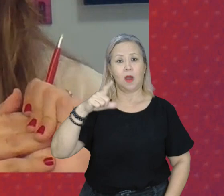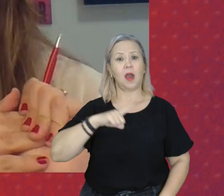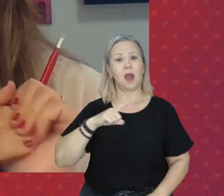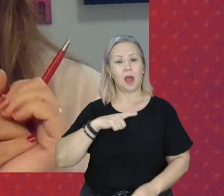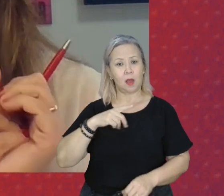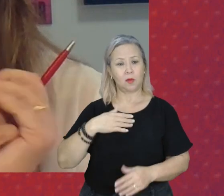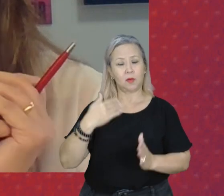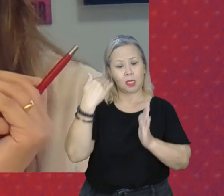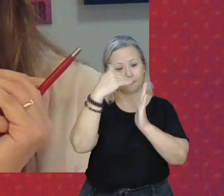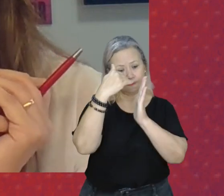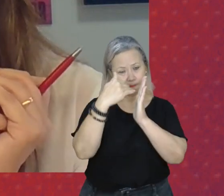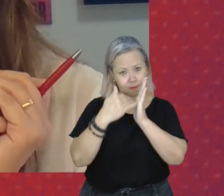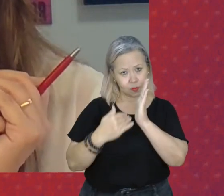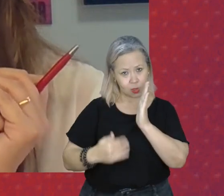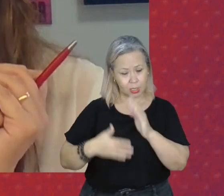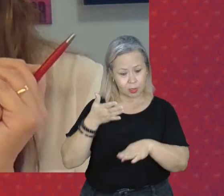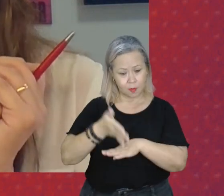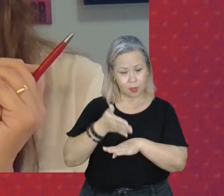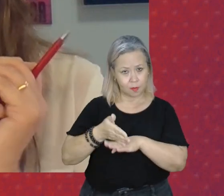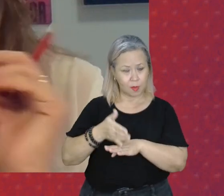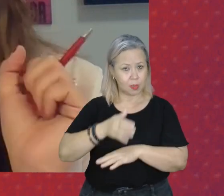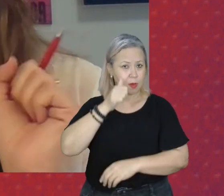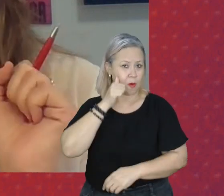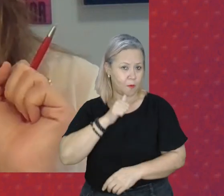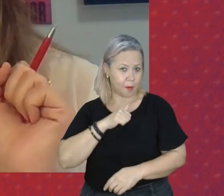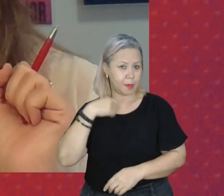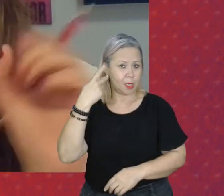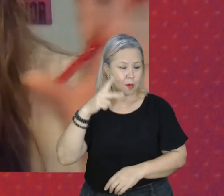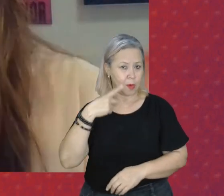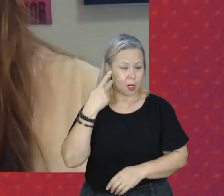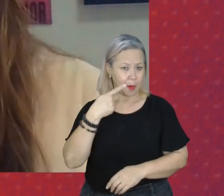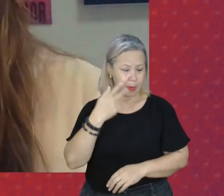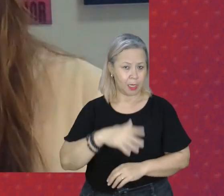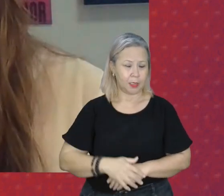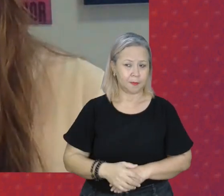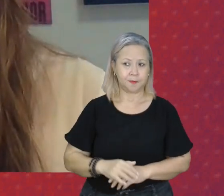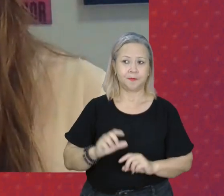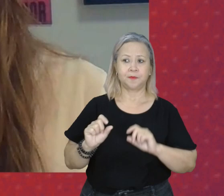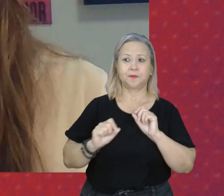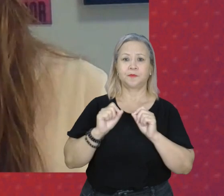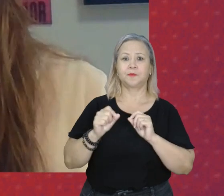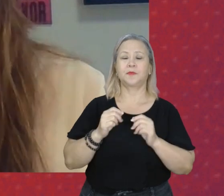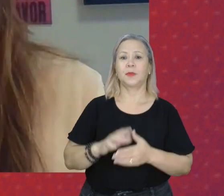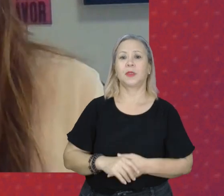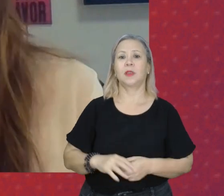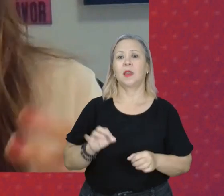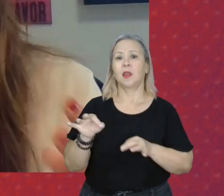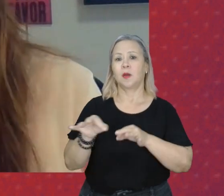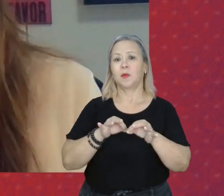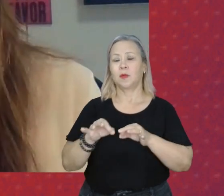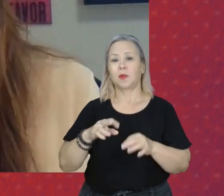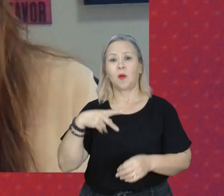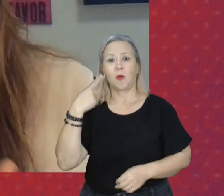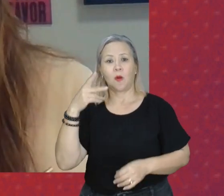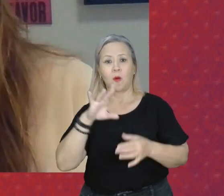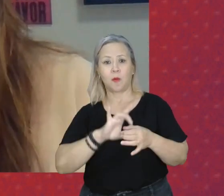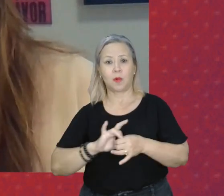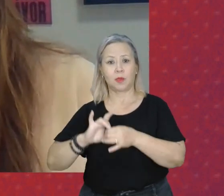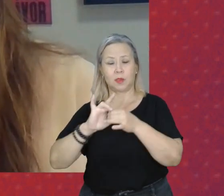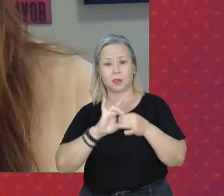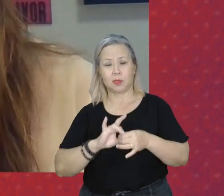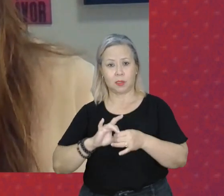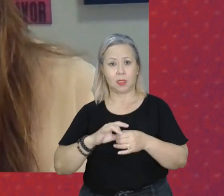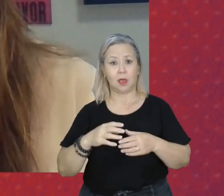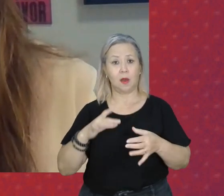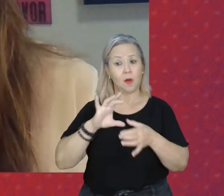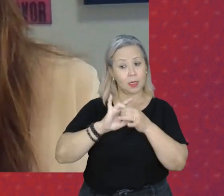mundial de participação feminina nos parlamentos, que é publicado pela União Interparlamentar, que é vinculada à ONU,